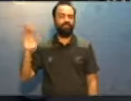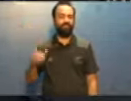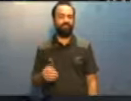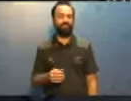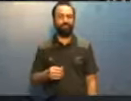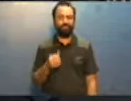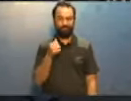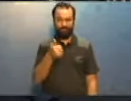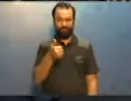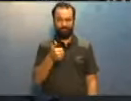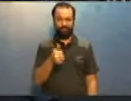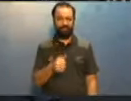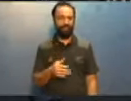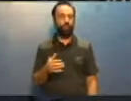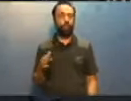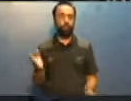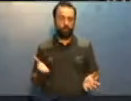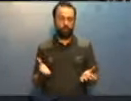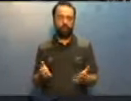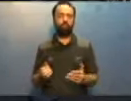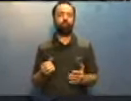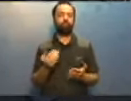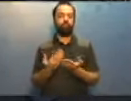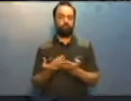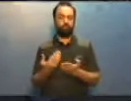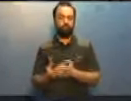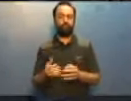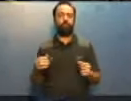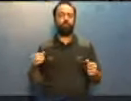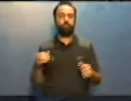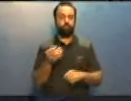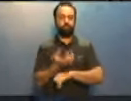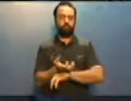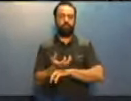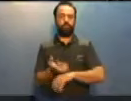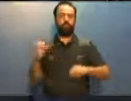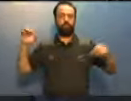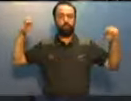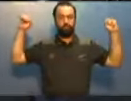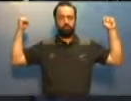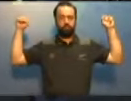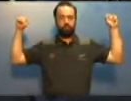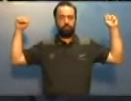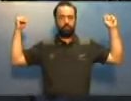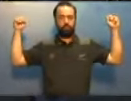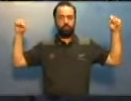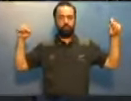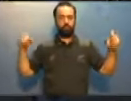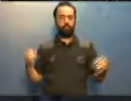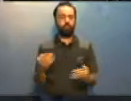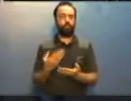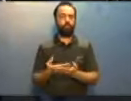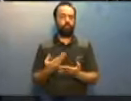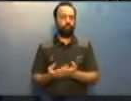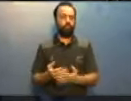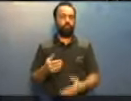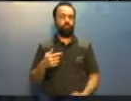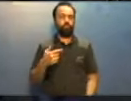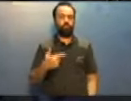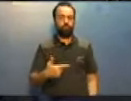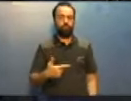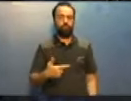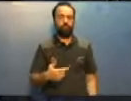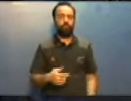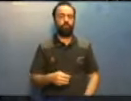Olá, pessoal. Boa tarde. Hoje nós vamos fazer mais uma aula da disciplina de Educação Física. Vamos para a nossa videoaula de número 7,